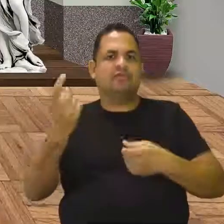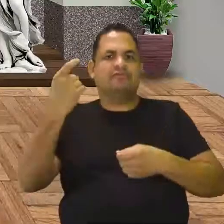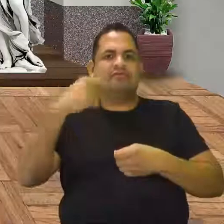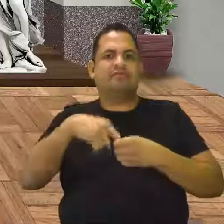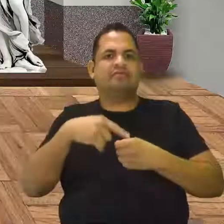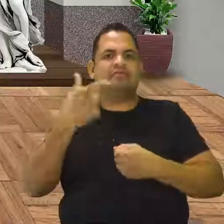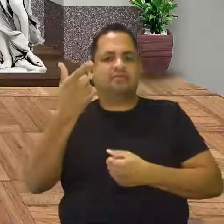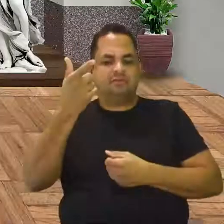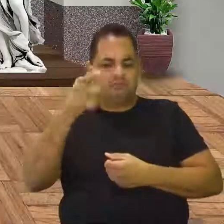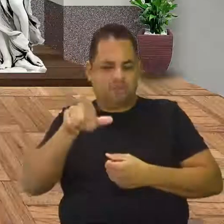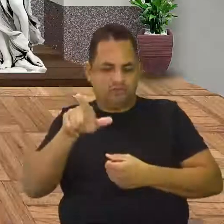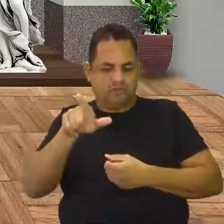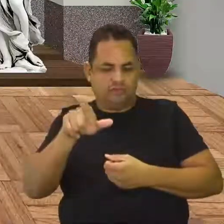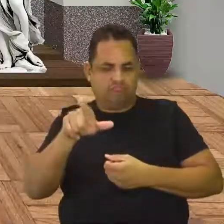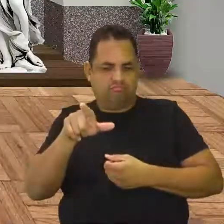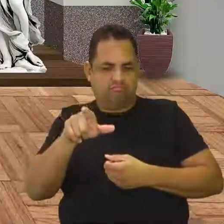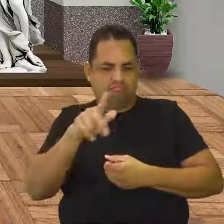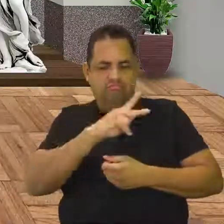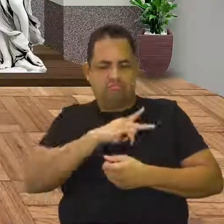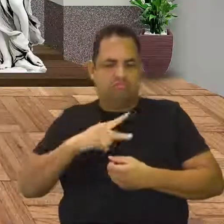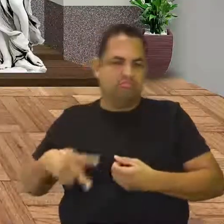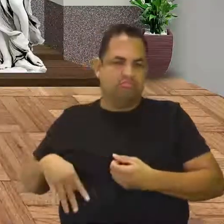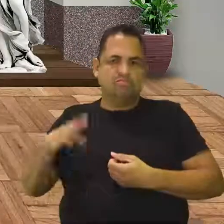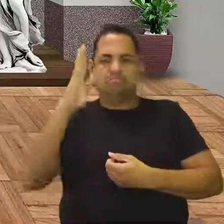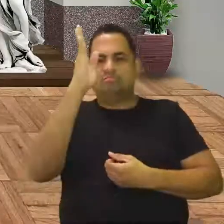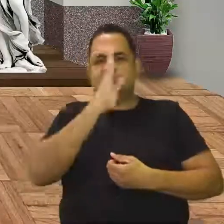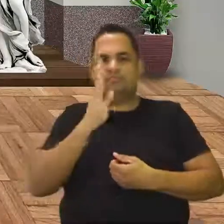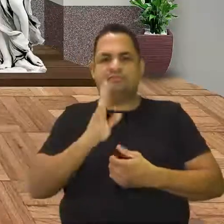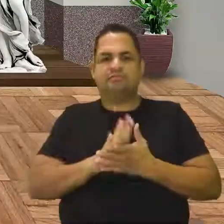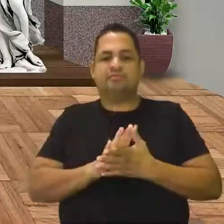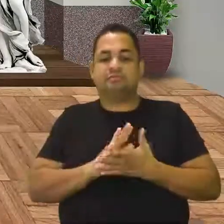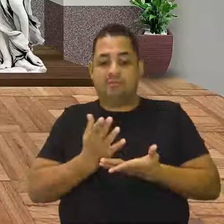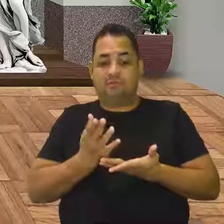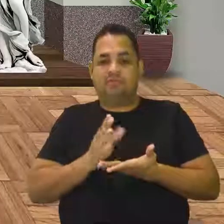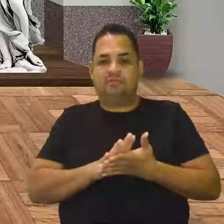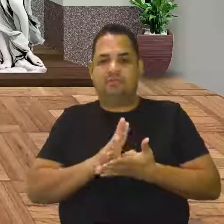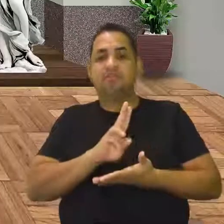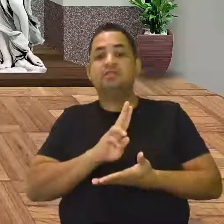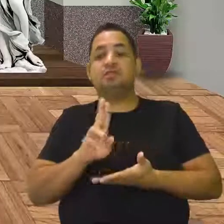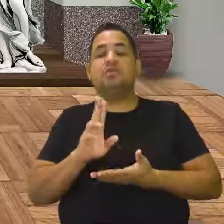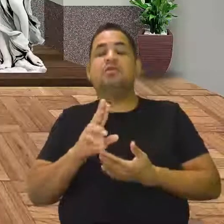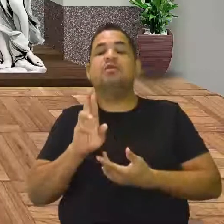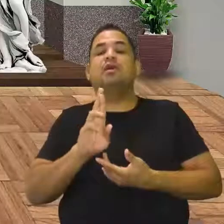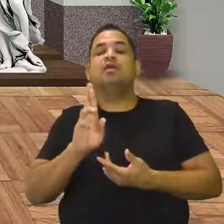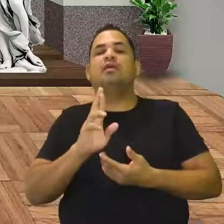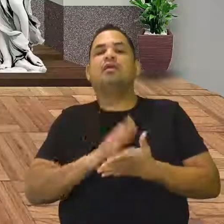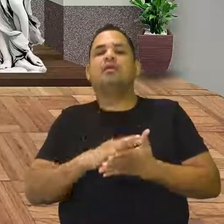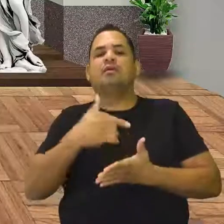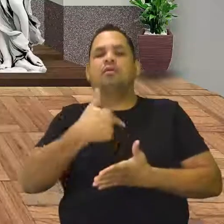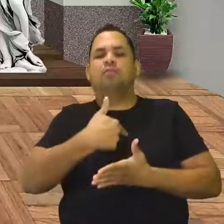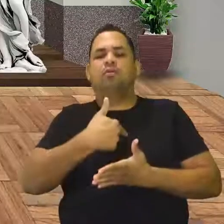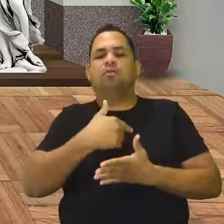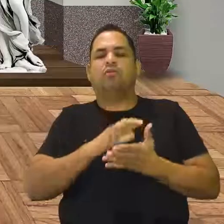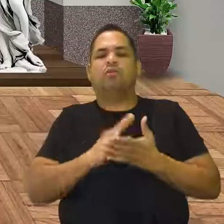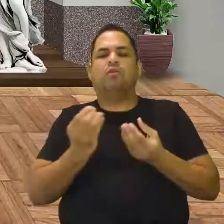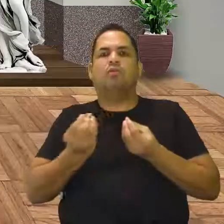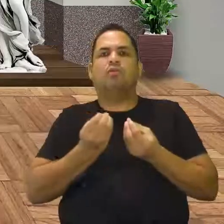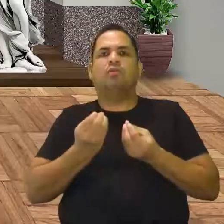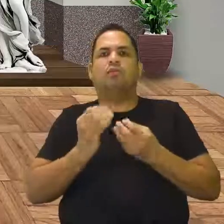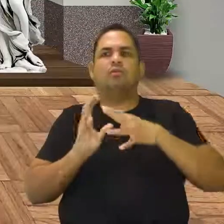torna novamente presidente do Brasil. Esse é Getúlio Vargas. Como é que está o mundo? Como é que está o